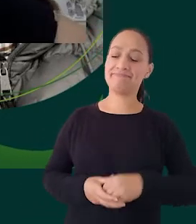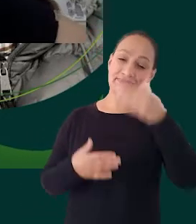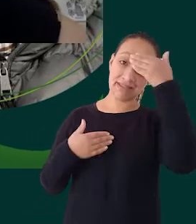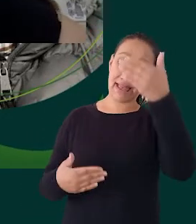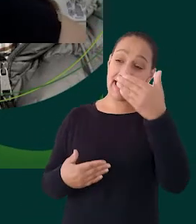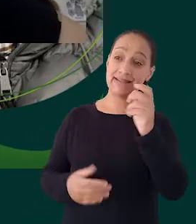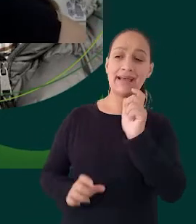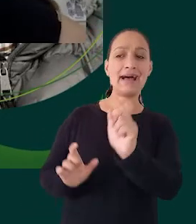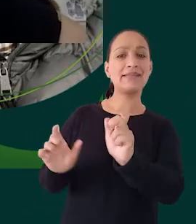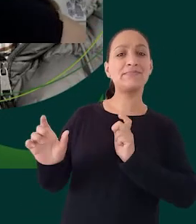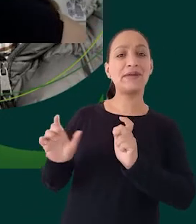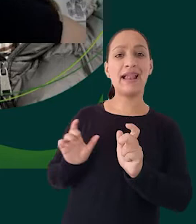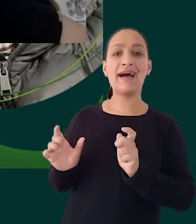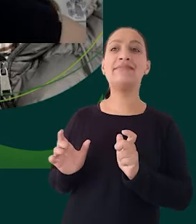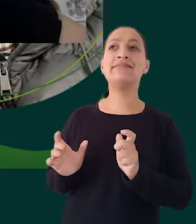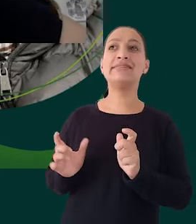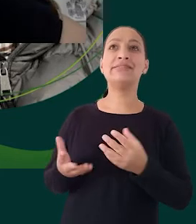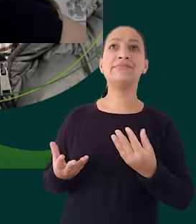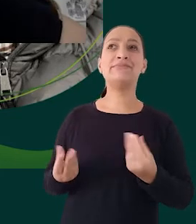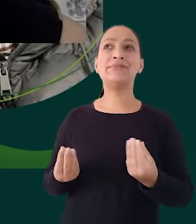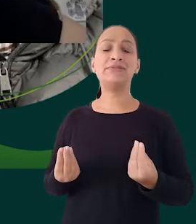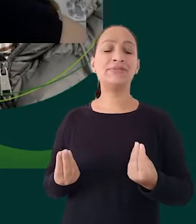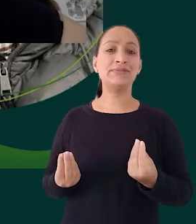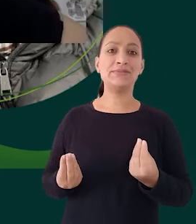palavras, tá? São é, e o muito